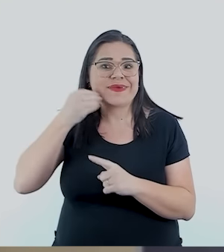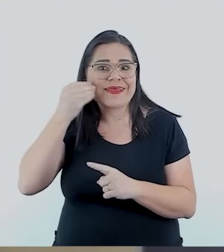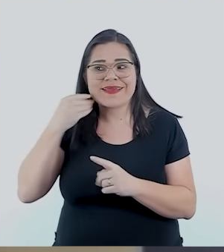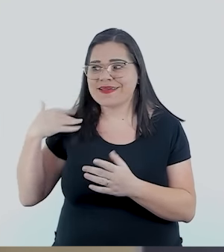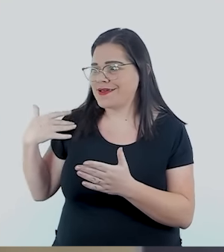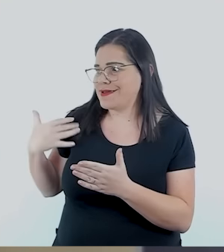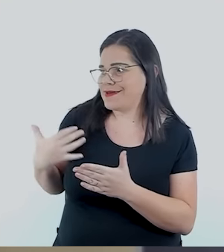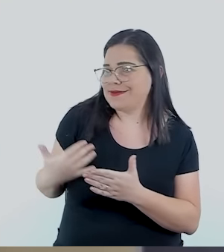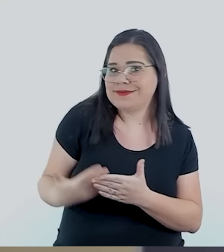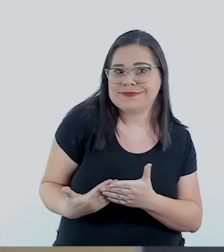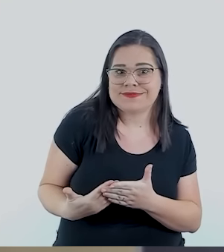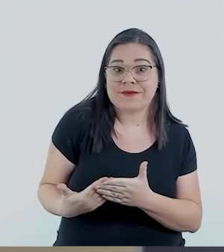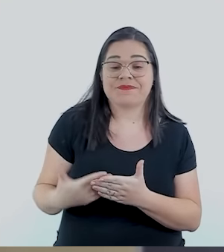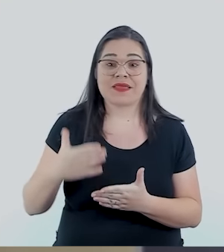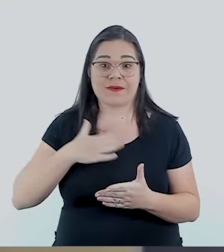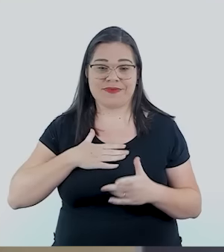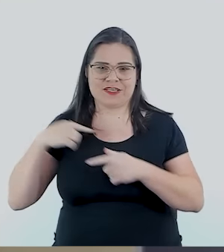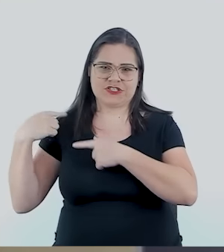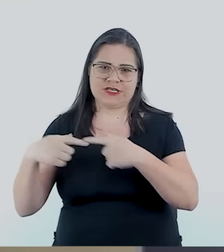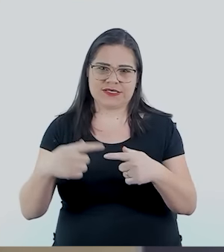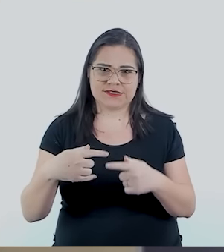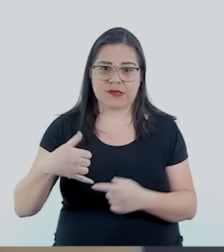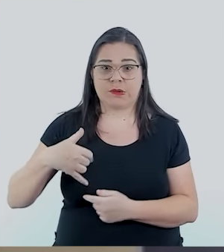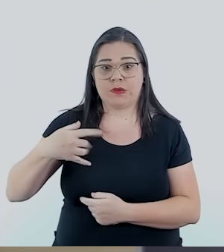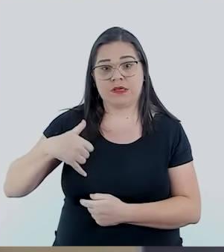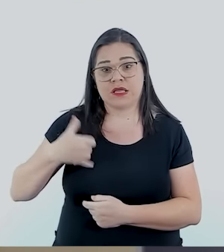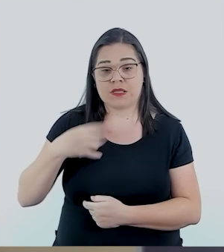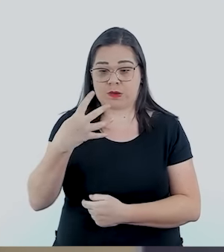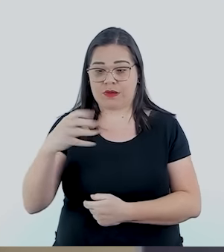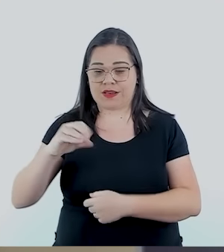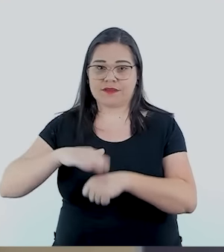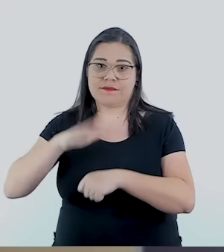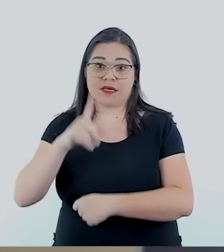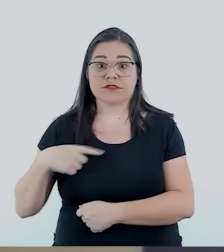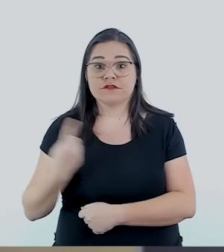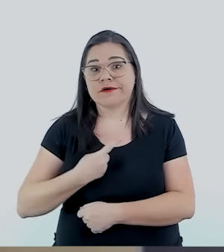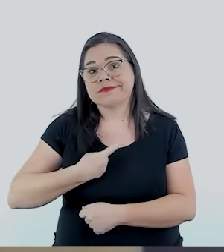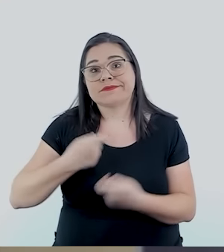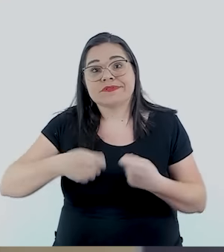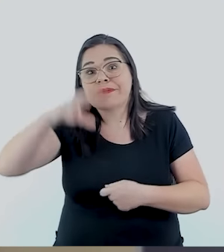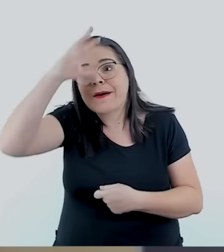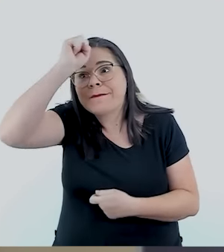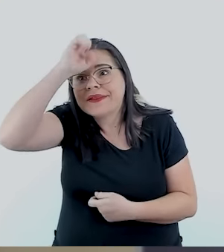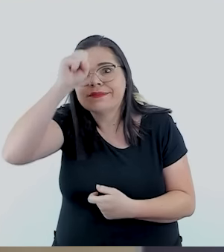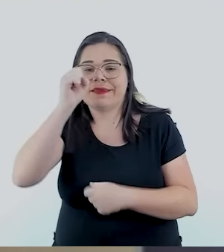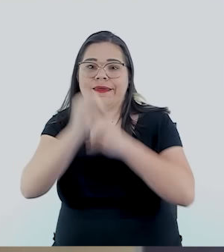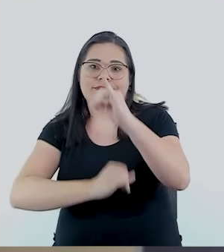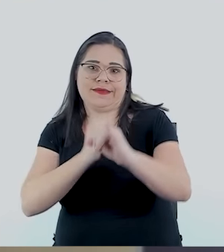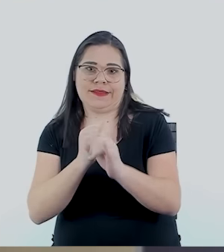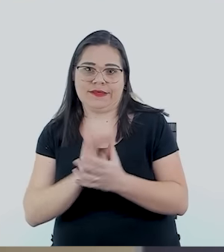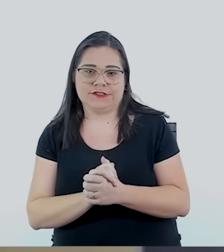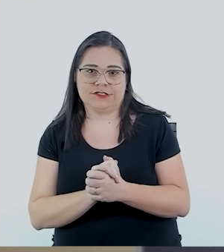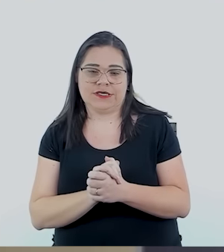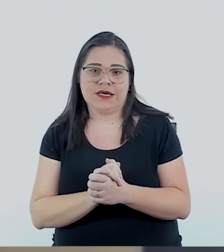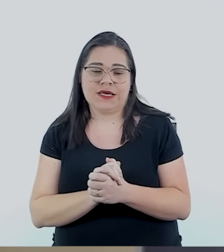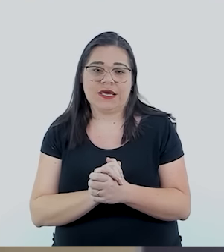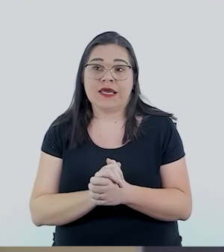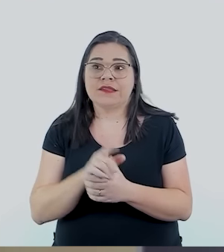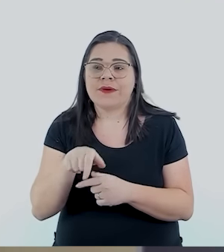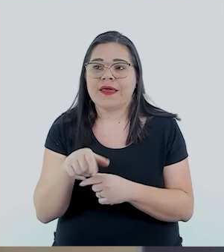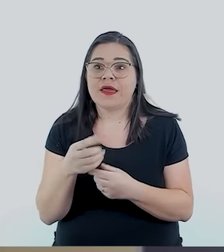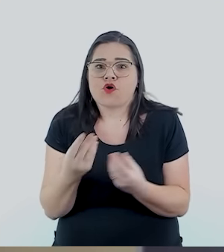eu falo a gente porque a minha geração vai 40 mais nós que tivemos que aprender a lidar com a internet e não é como usar é